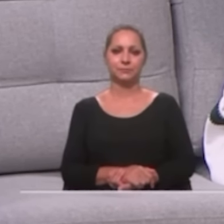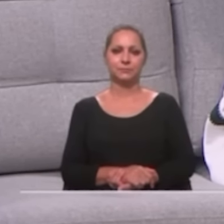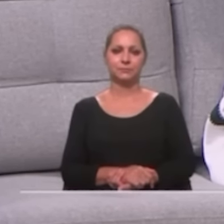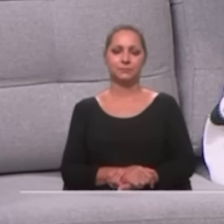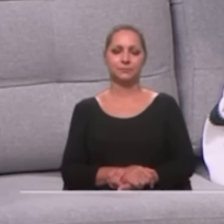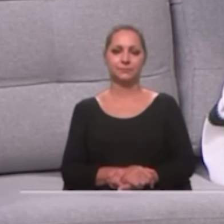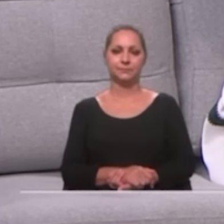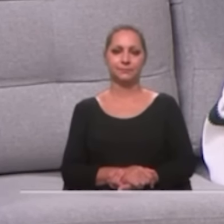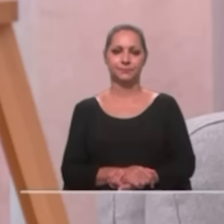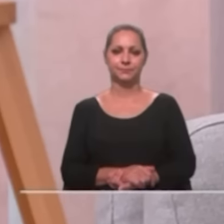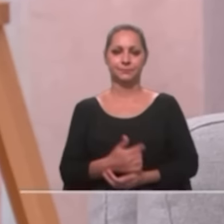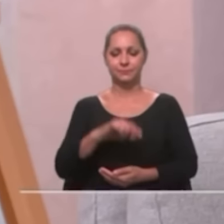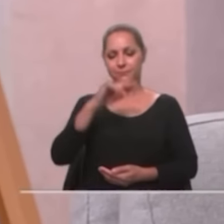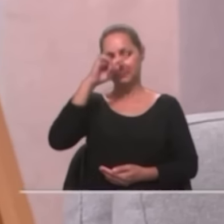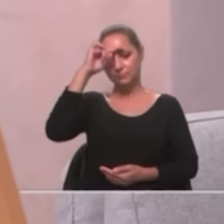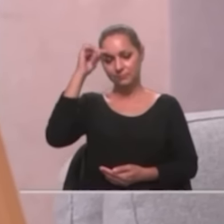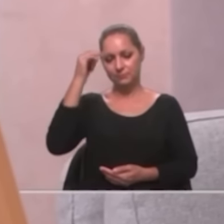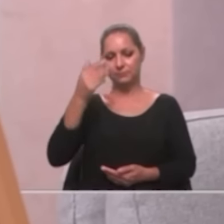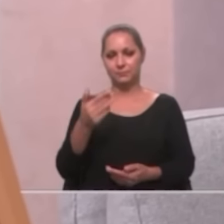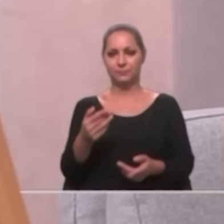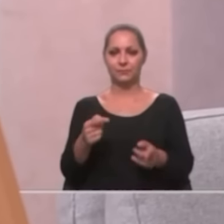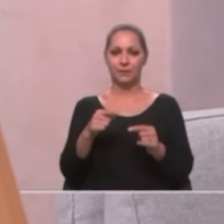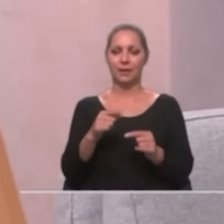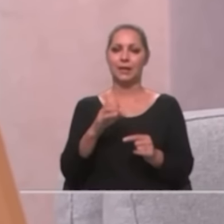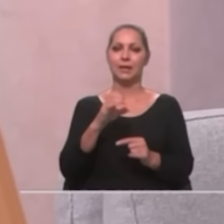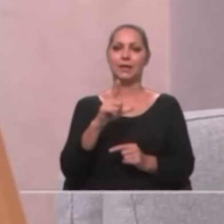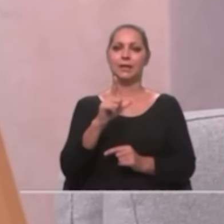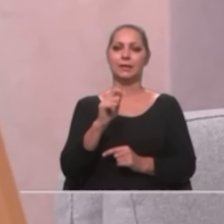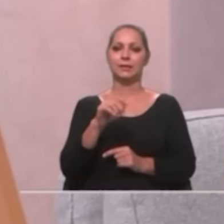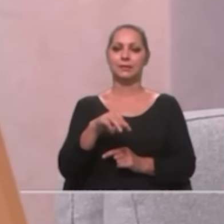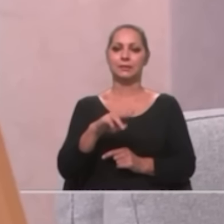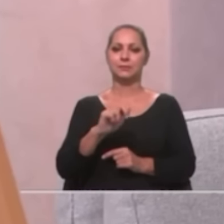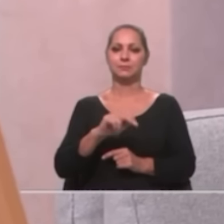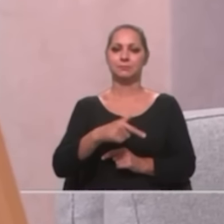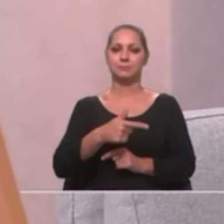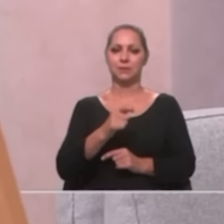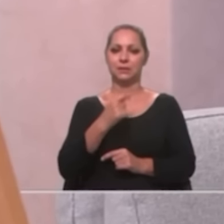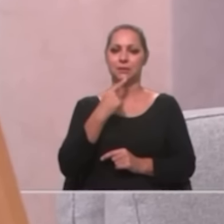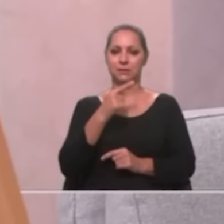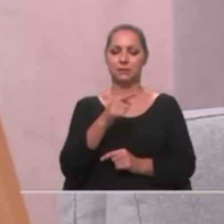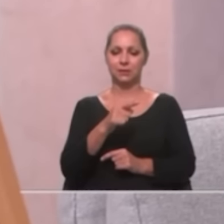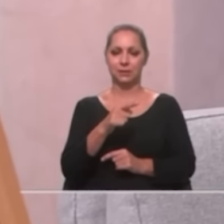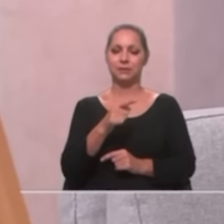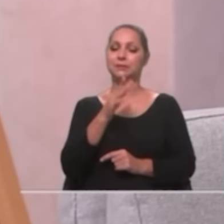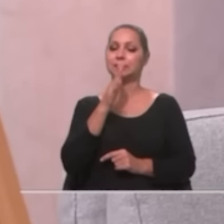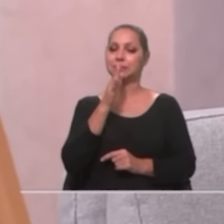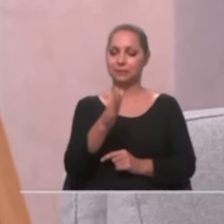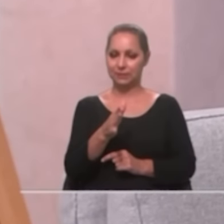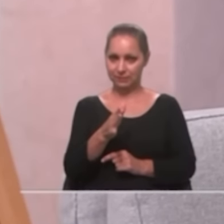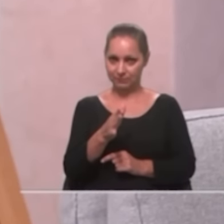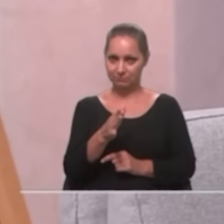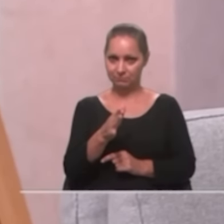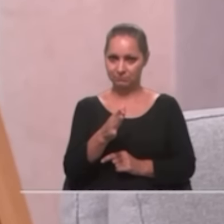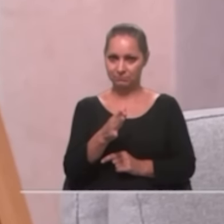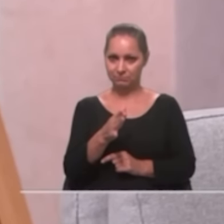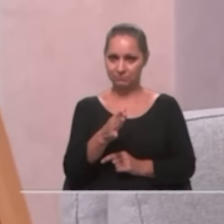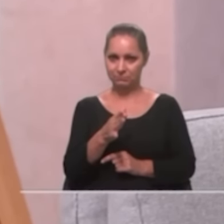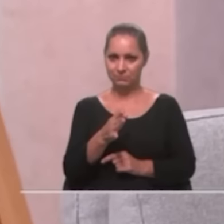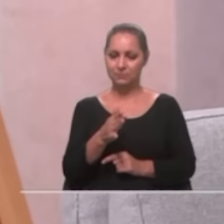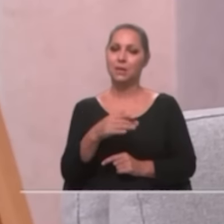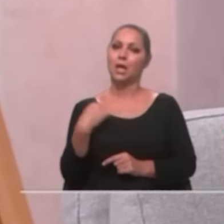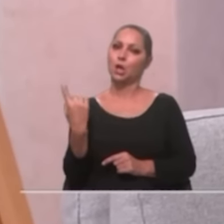é, por mais que, e como dizia o Clemente há pouco, que o Marco tivesse deixado este recado, não é? Para